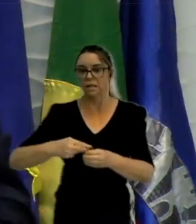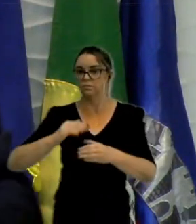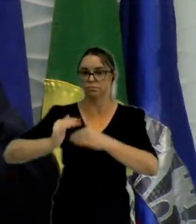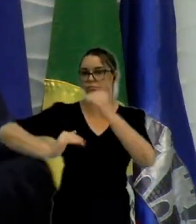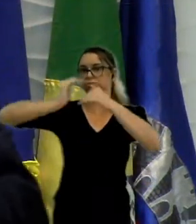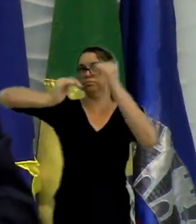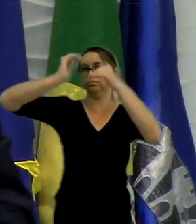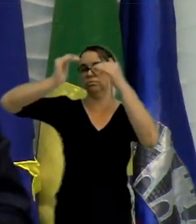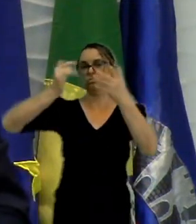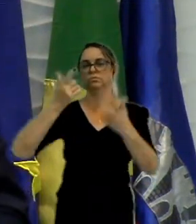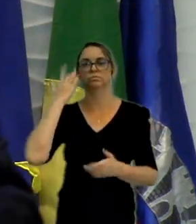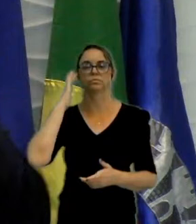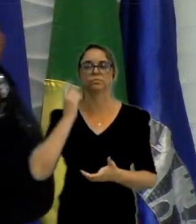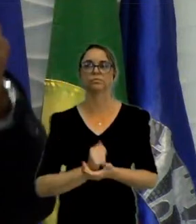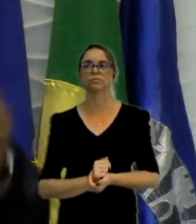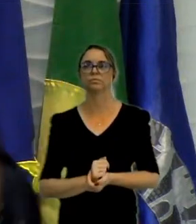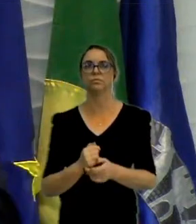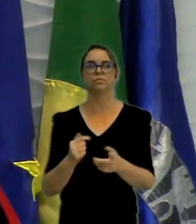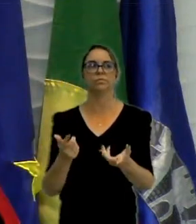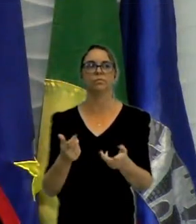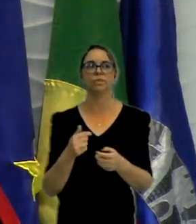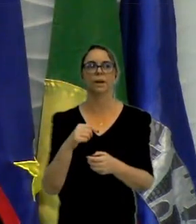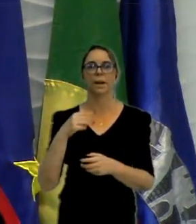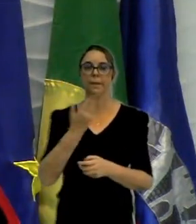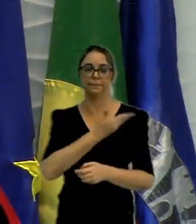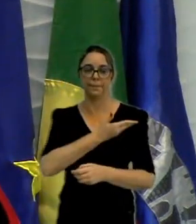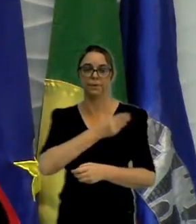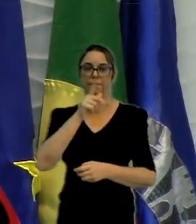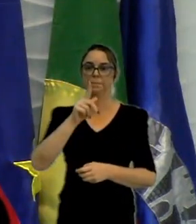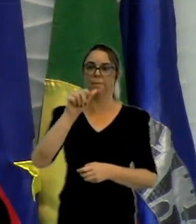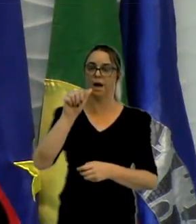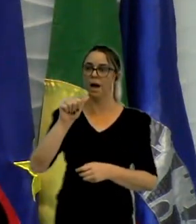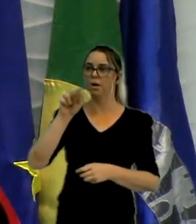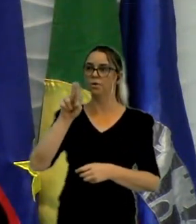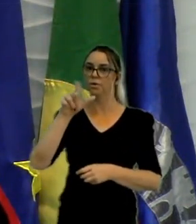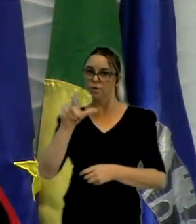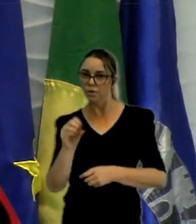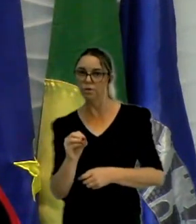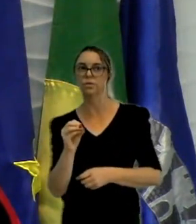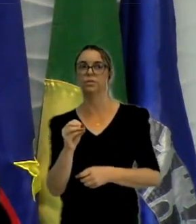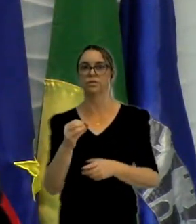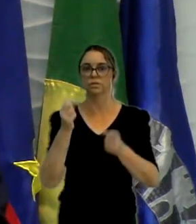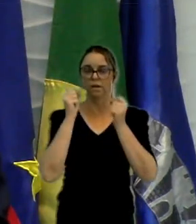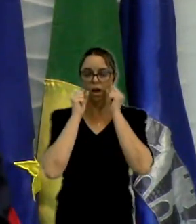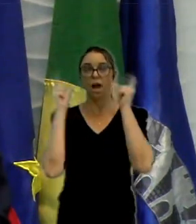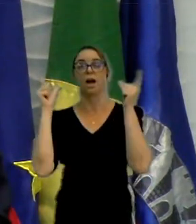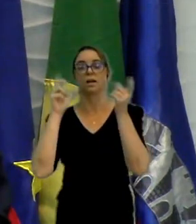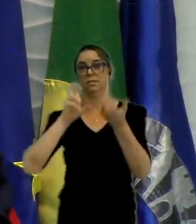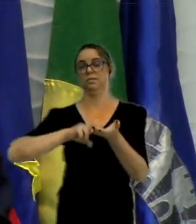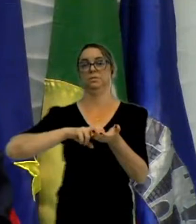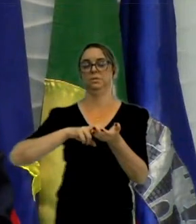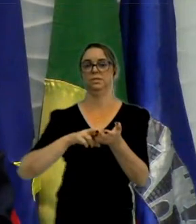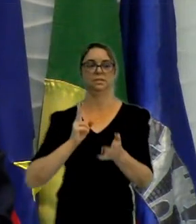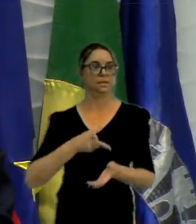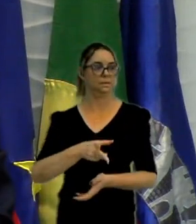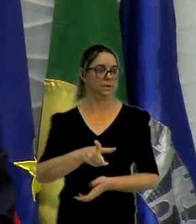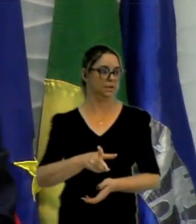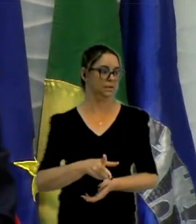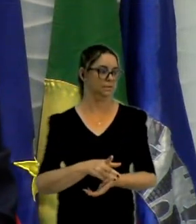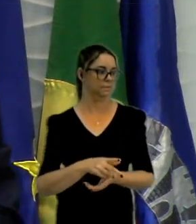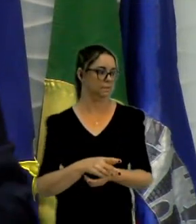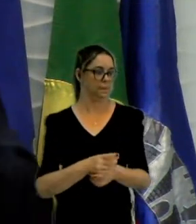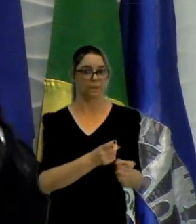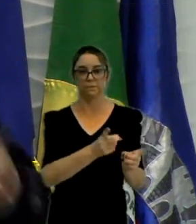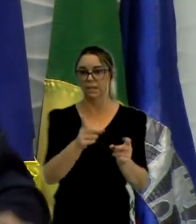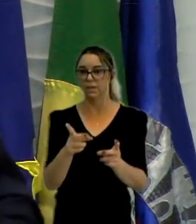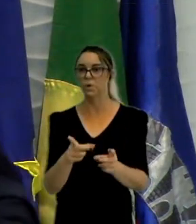semana, no dia de hoje, a meu amigo Paulinho, né, de marinheiro, que me acorda todo dia com a buzina lá vendendo o leite